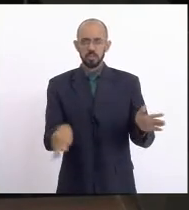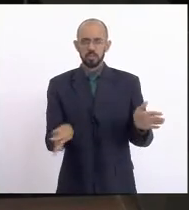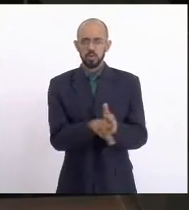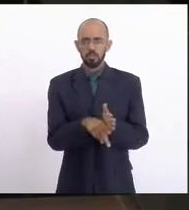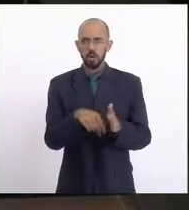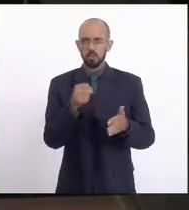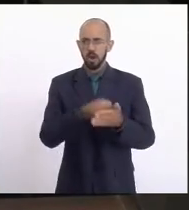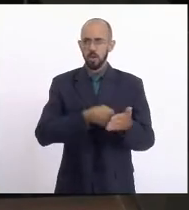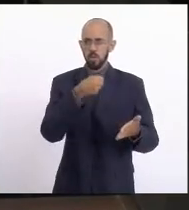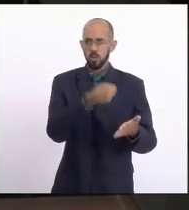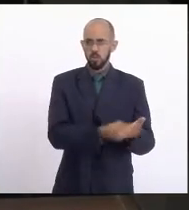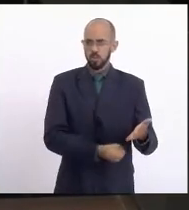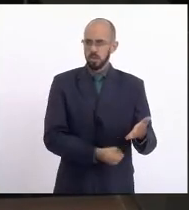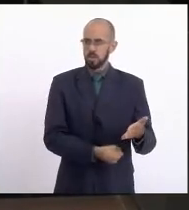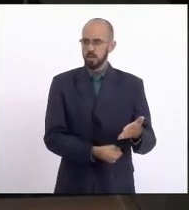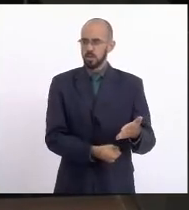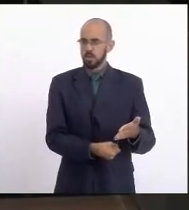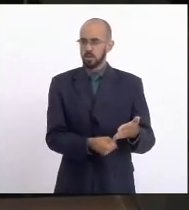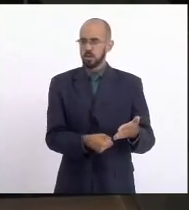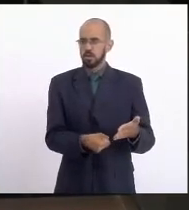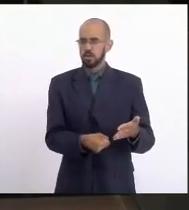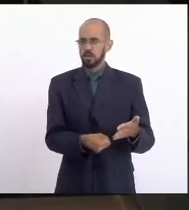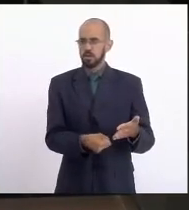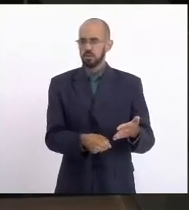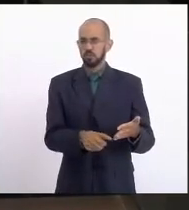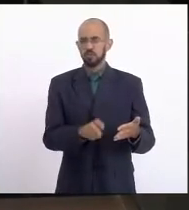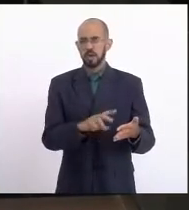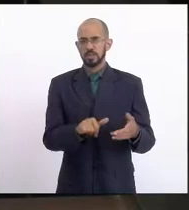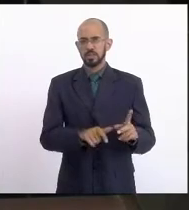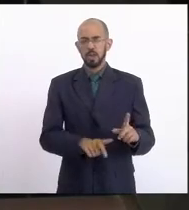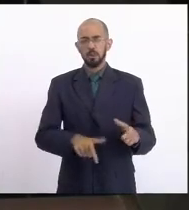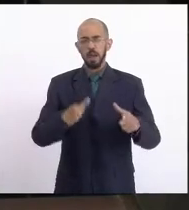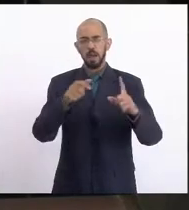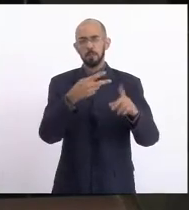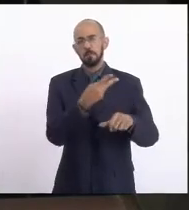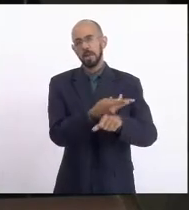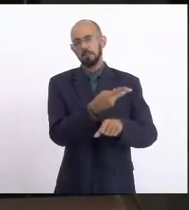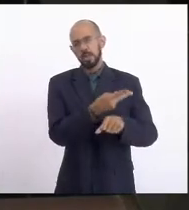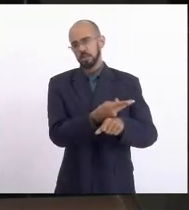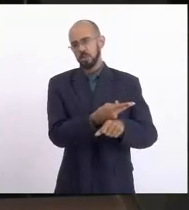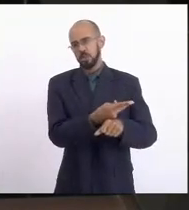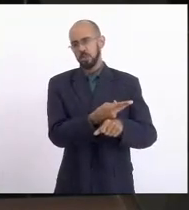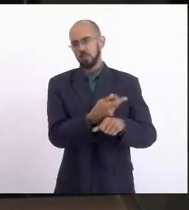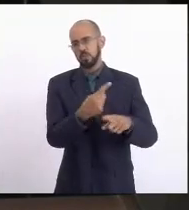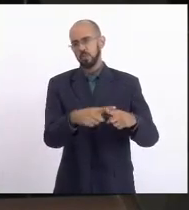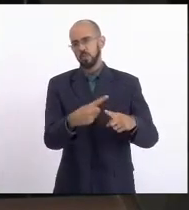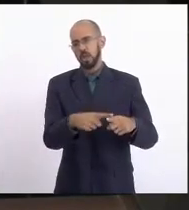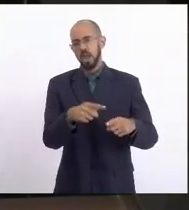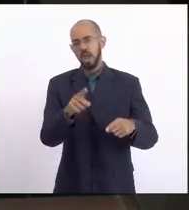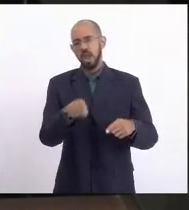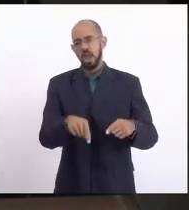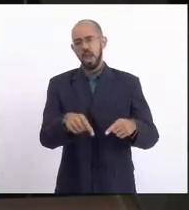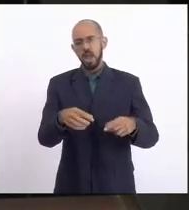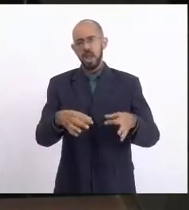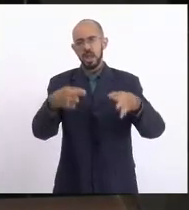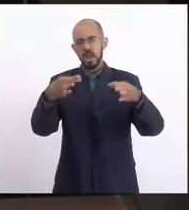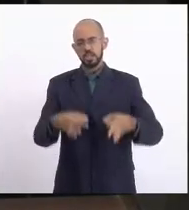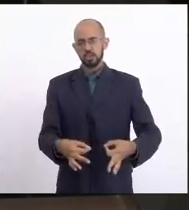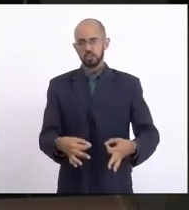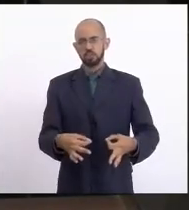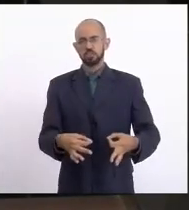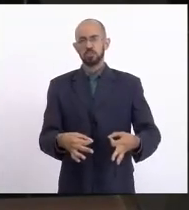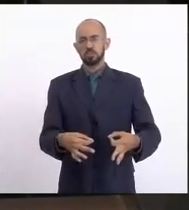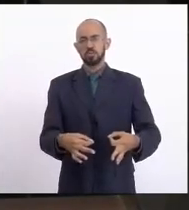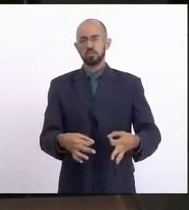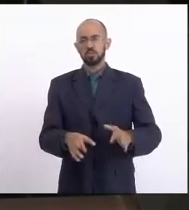houver, acaba sendo uma condecoração, porque são genuínos e legítimos representantes